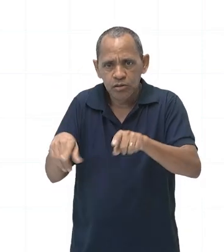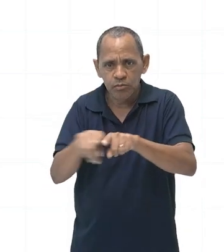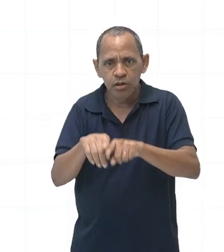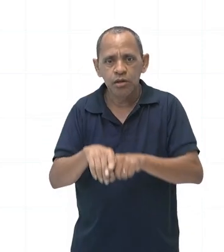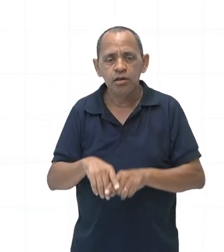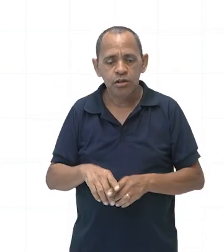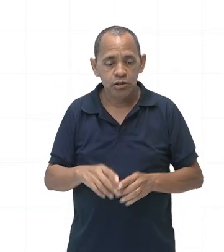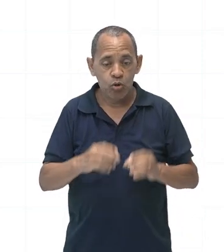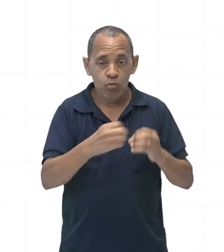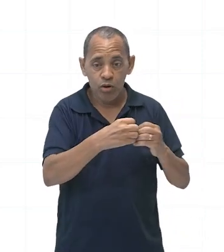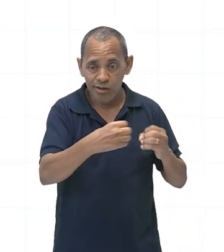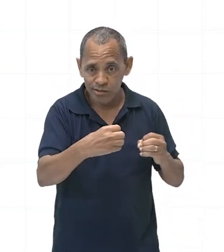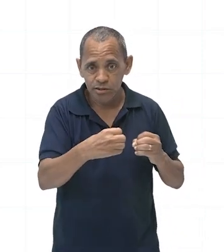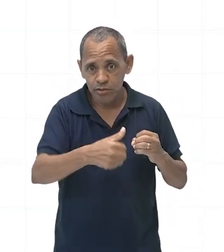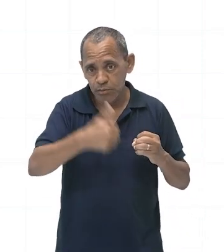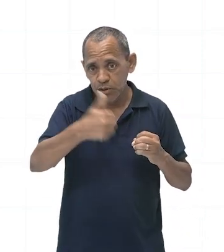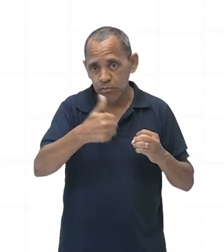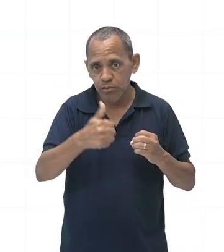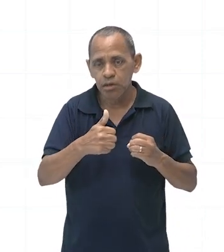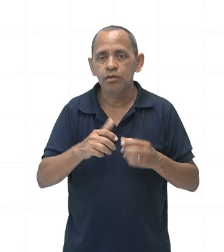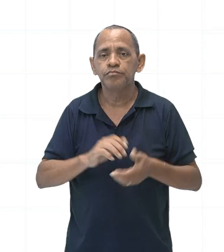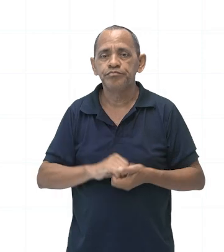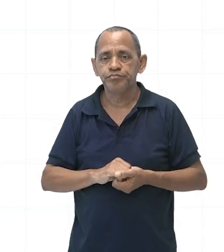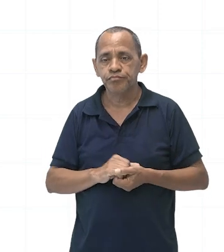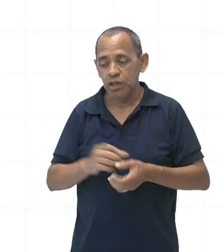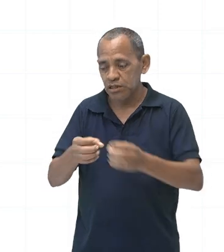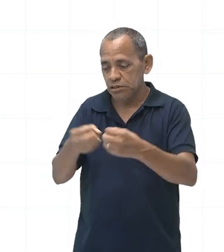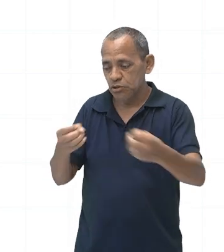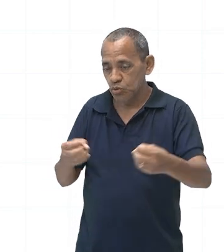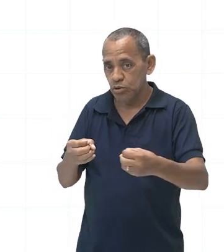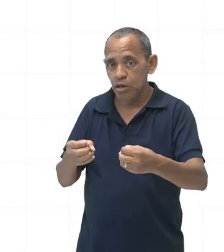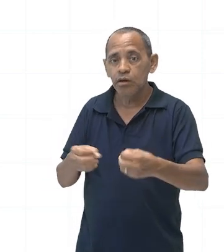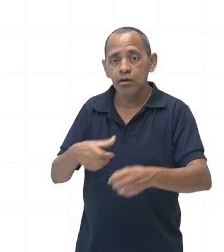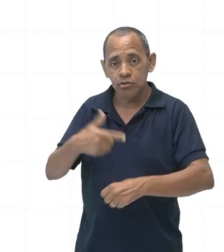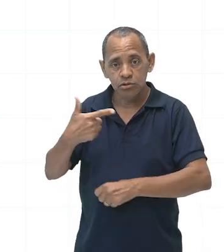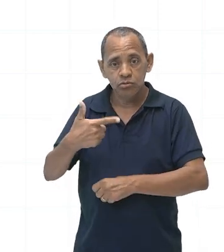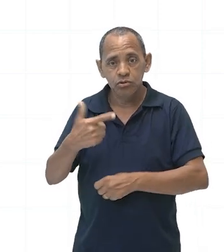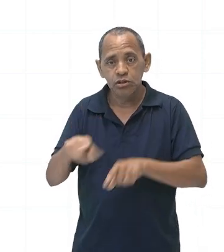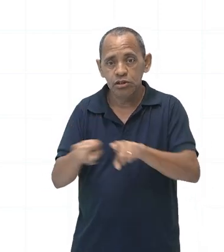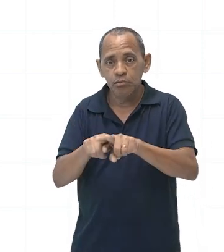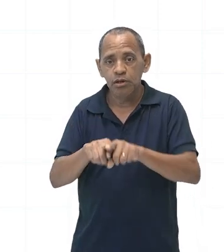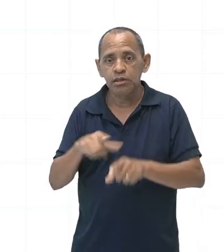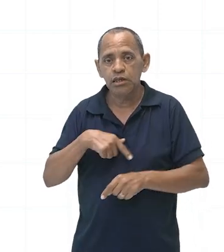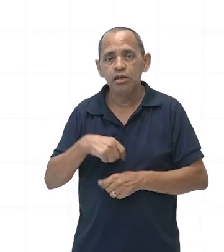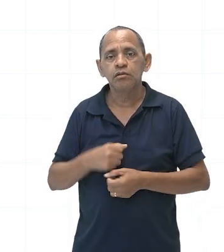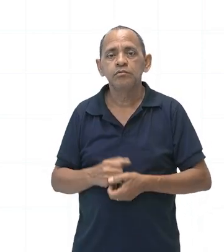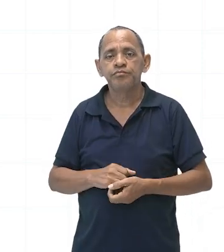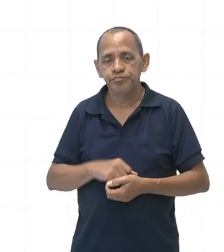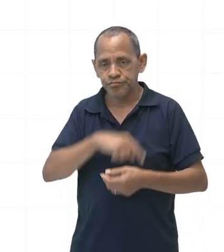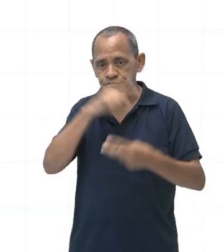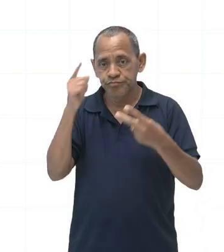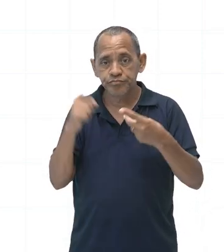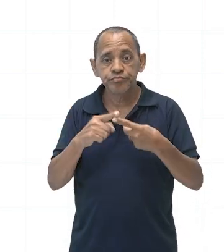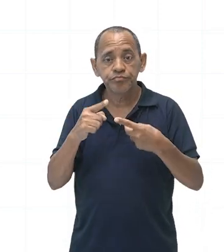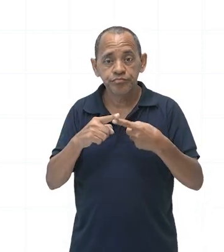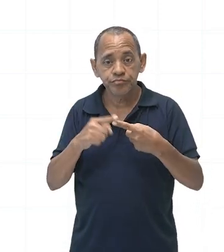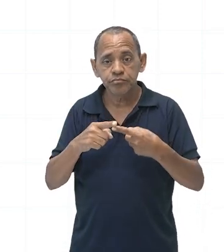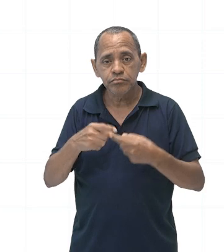o efeito que eu passo. Continuando ali, para as nossas explicativas, que expressam uma razão que